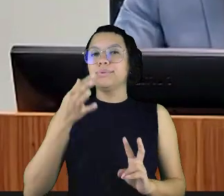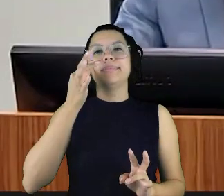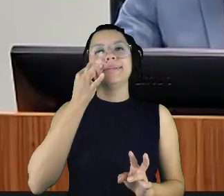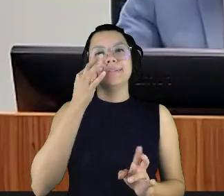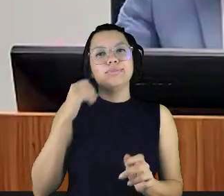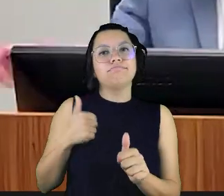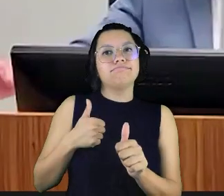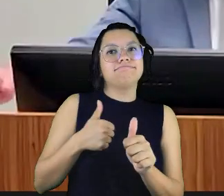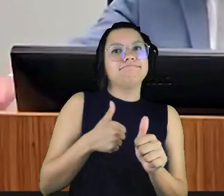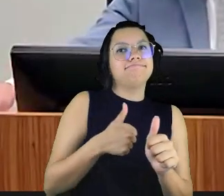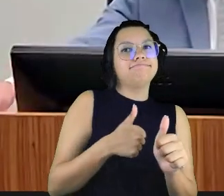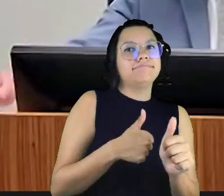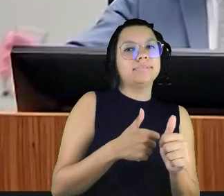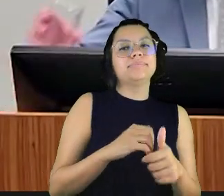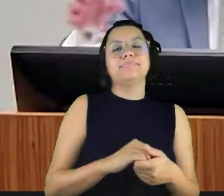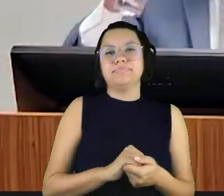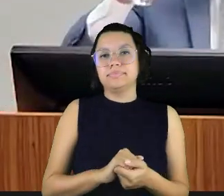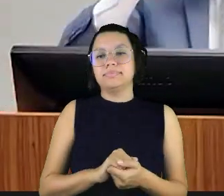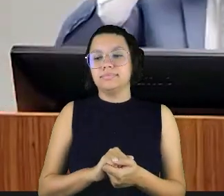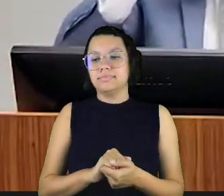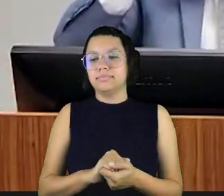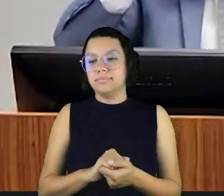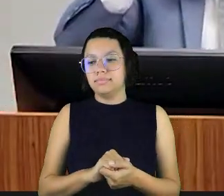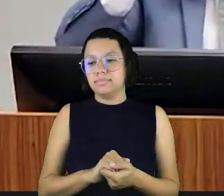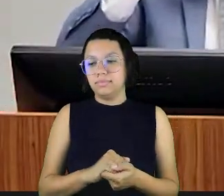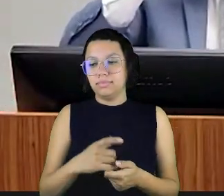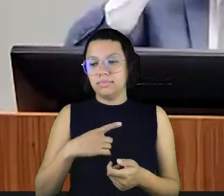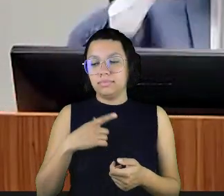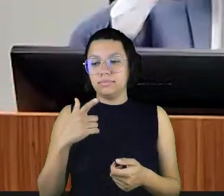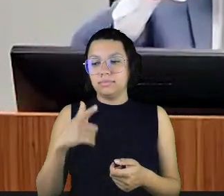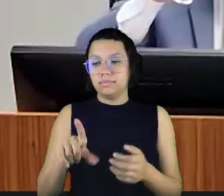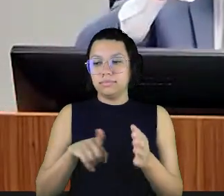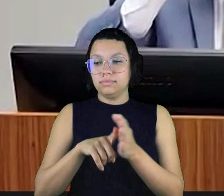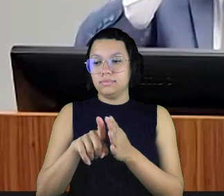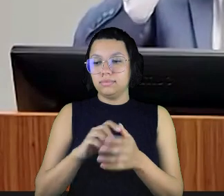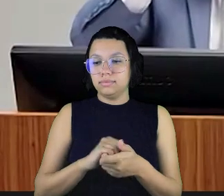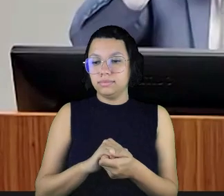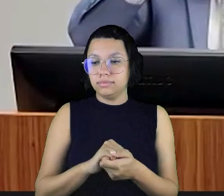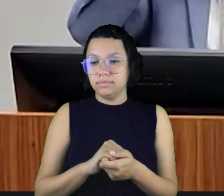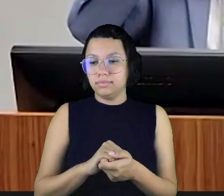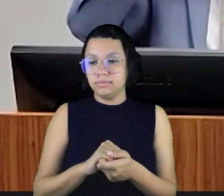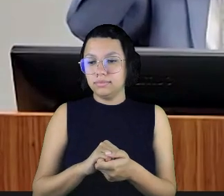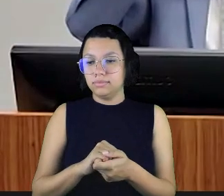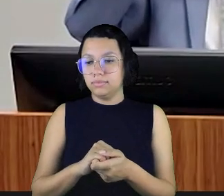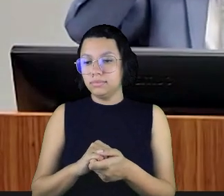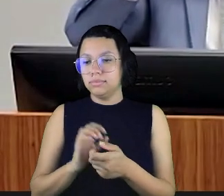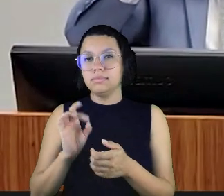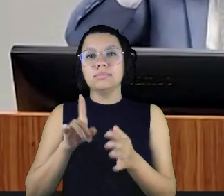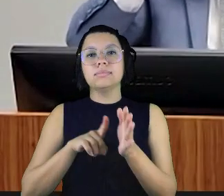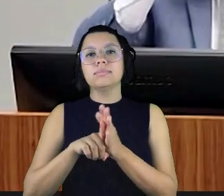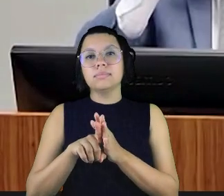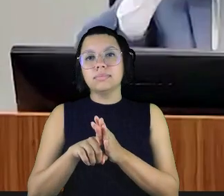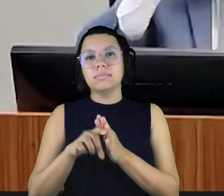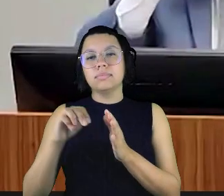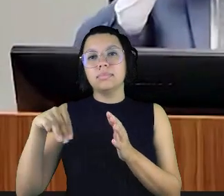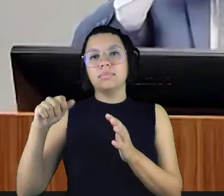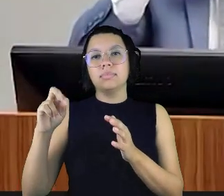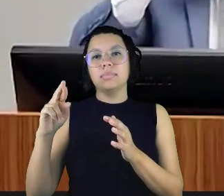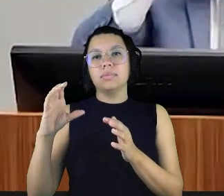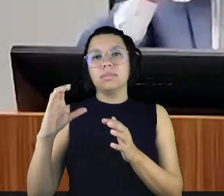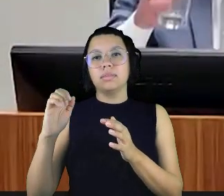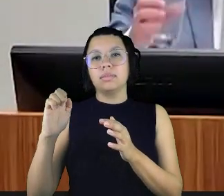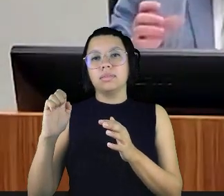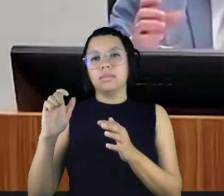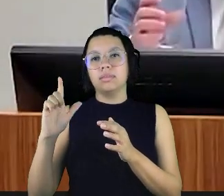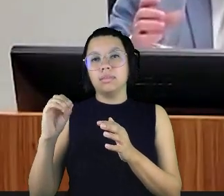claro. Aqui no... Oi, tem uma pergunta do Marcelo. Senhor Marcelo, o senhor pode abrir a câmera para a gente Na verdade, conseguir ele tem destacar?